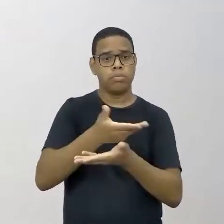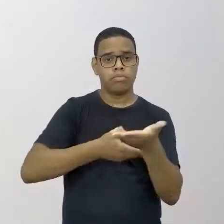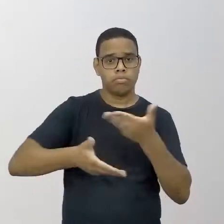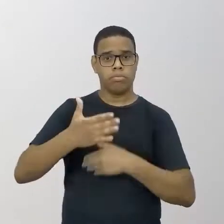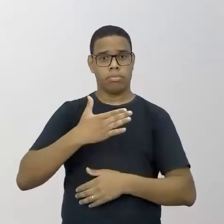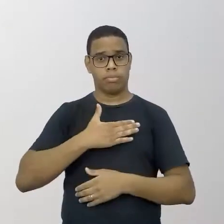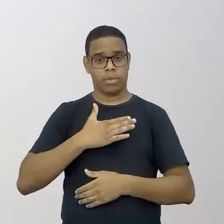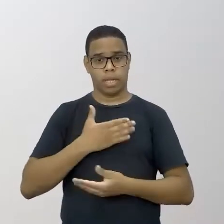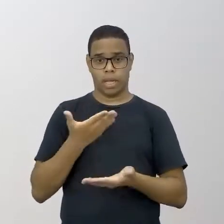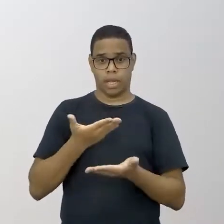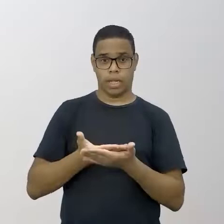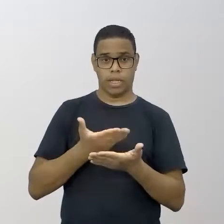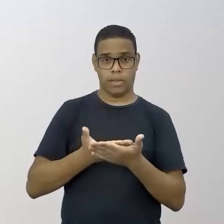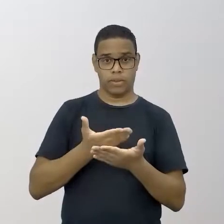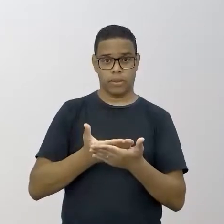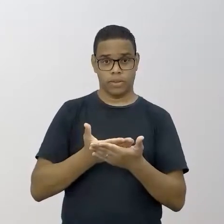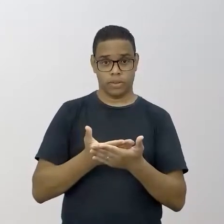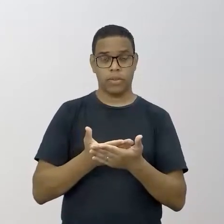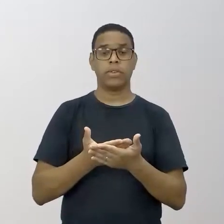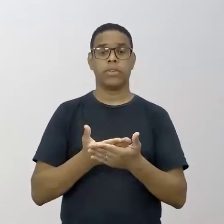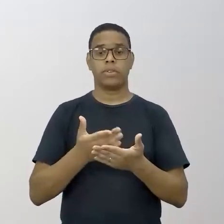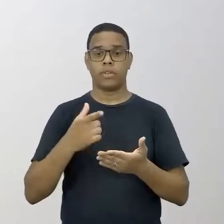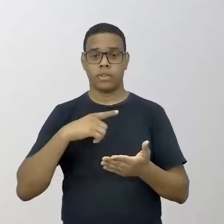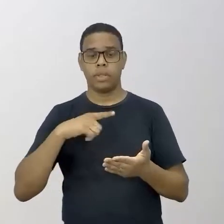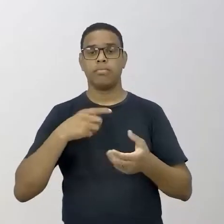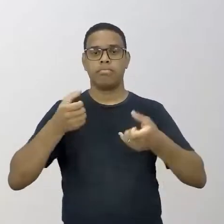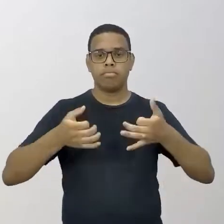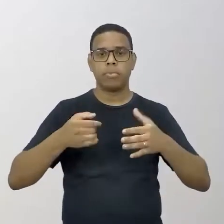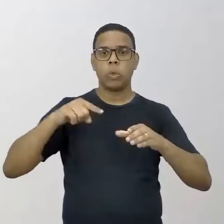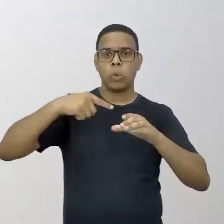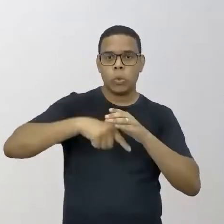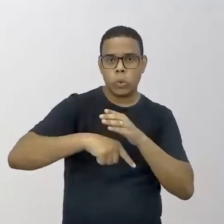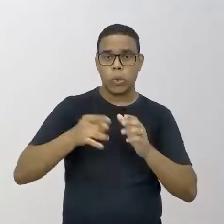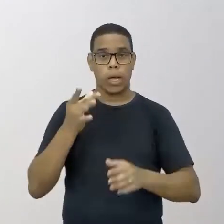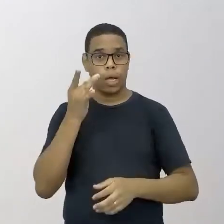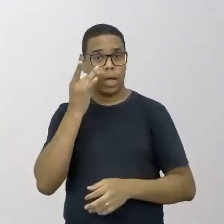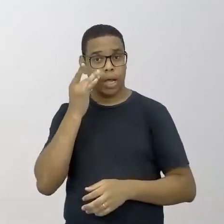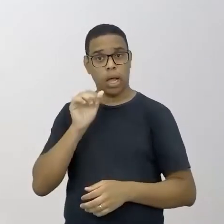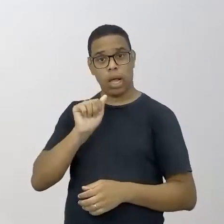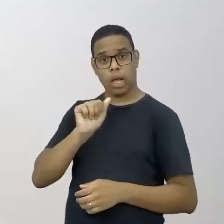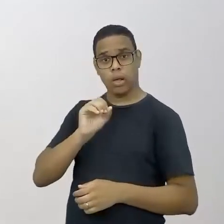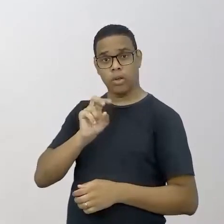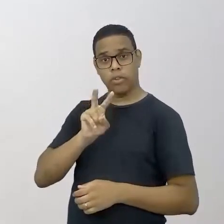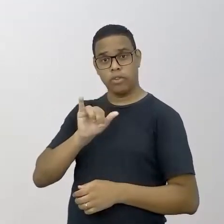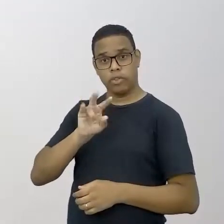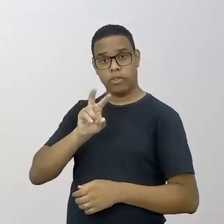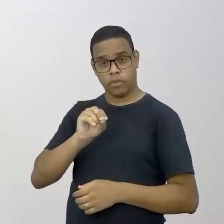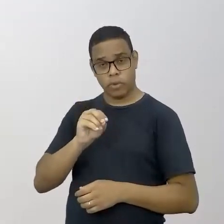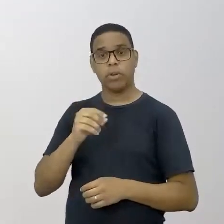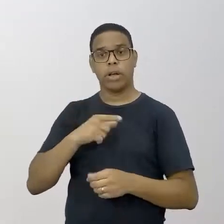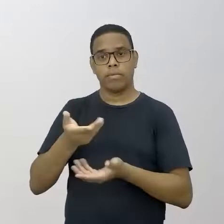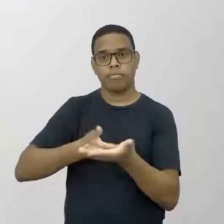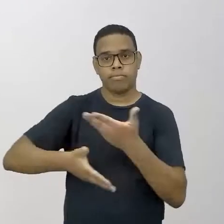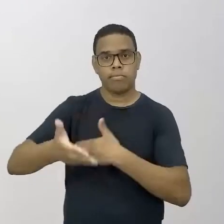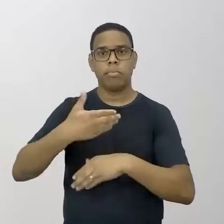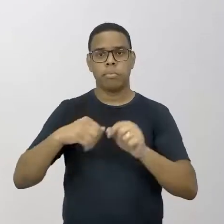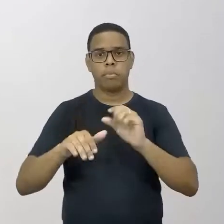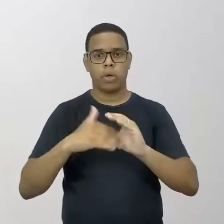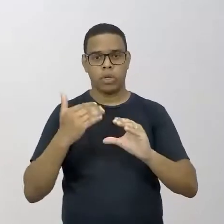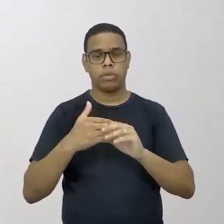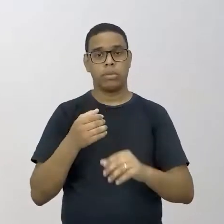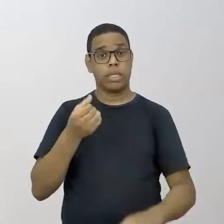comigo nas aulas quando tiverem os aprofundamentos ao vivo, né? Então, eu estou aqui ao vivo na